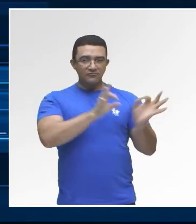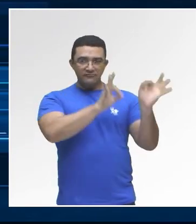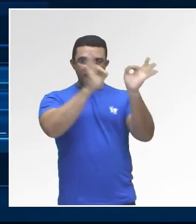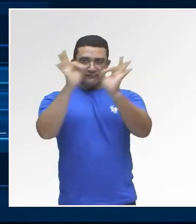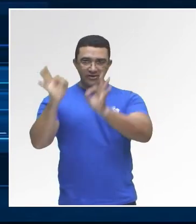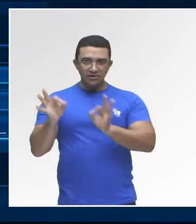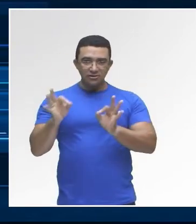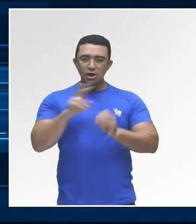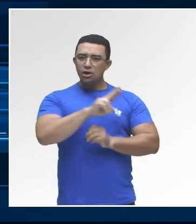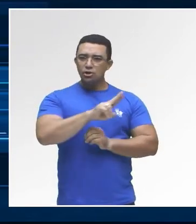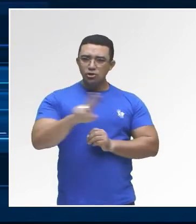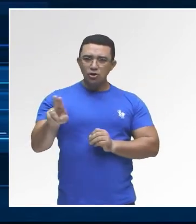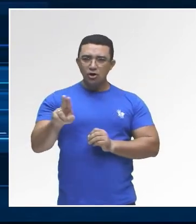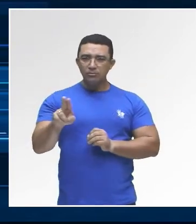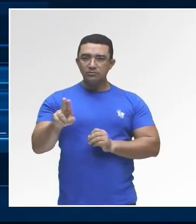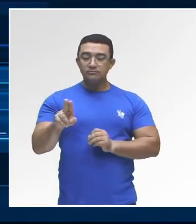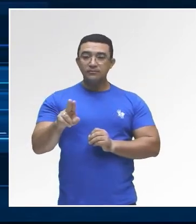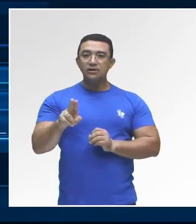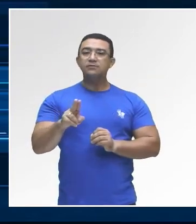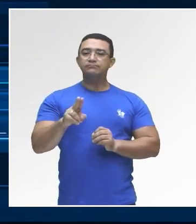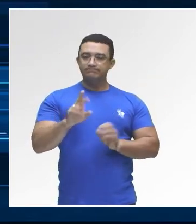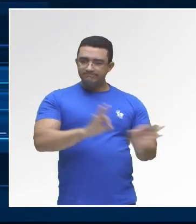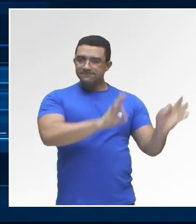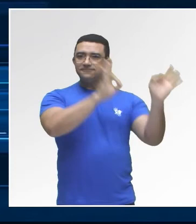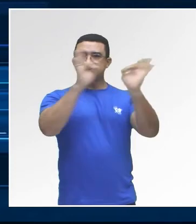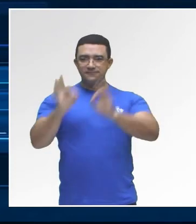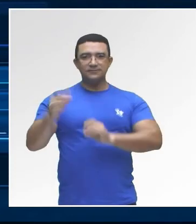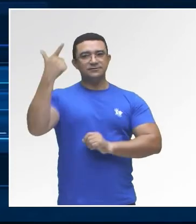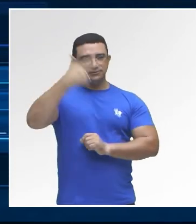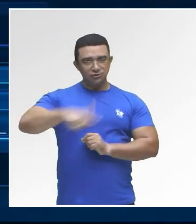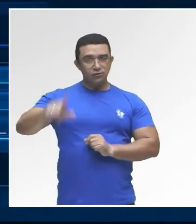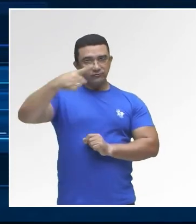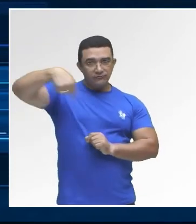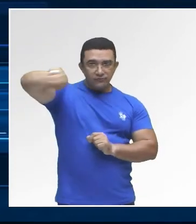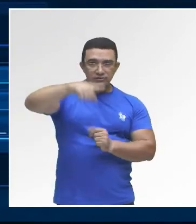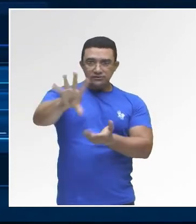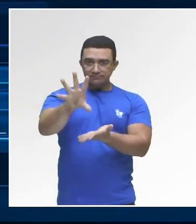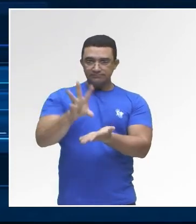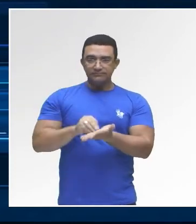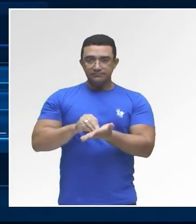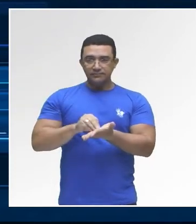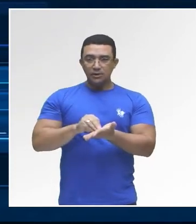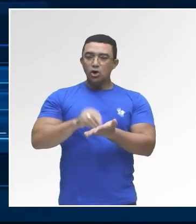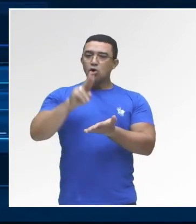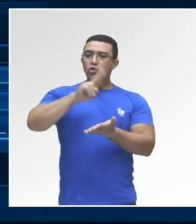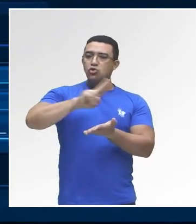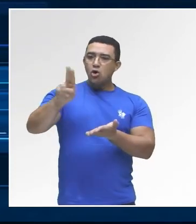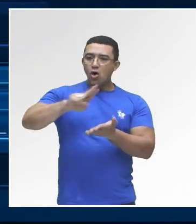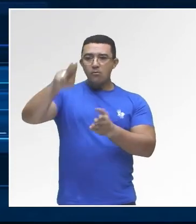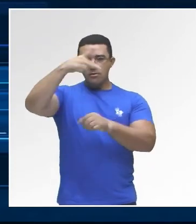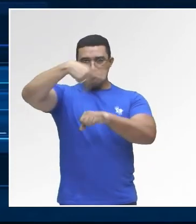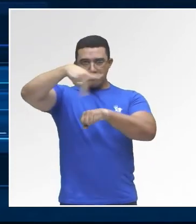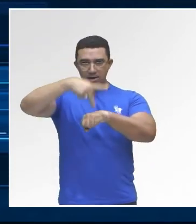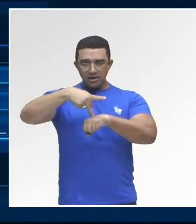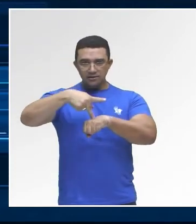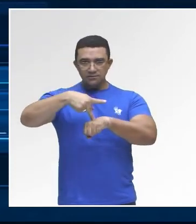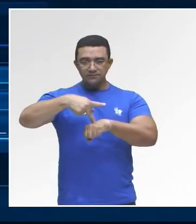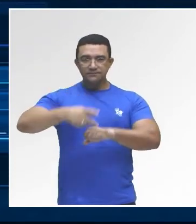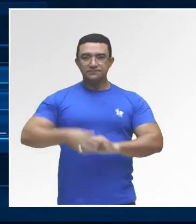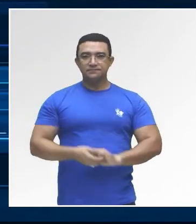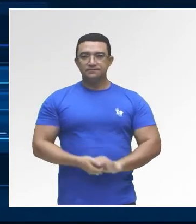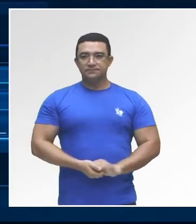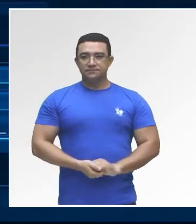dos países. Vamos rever agora e vão anotando o nome do país e a sua nacionalidade. E vão repetindo a pronúncia